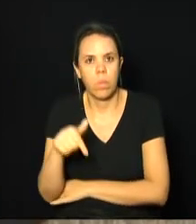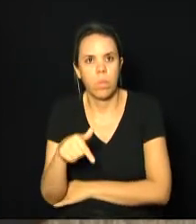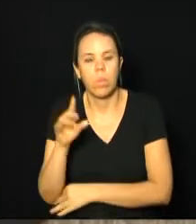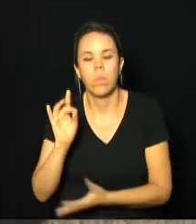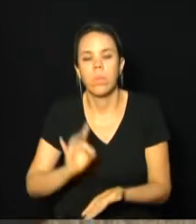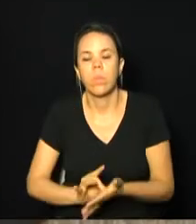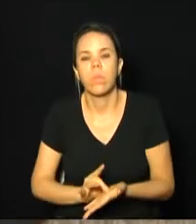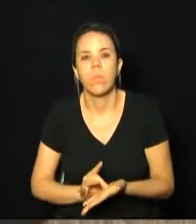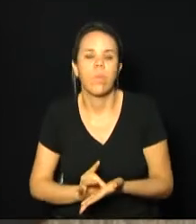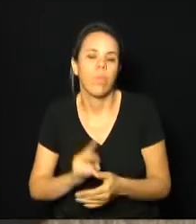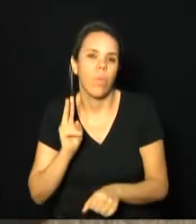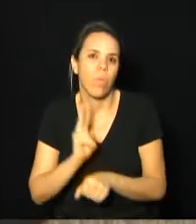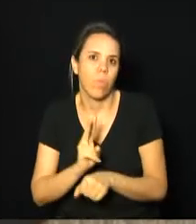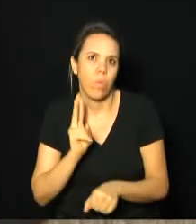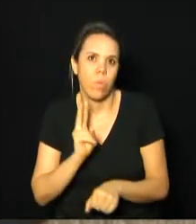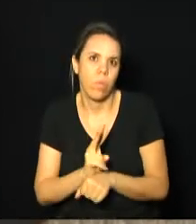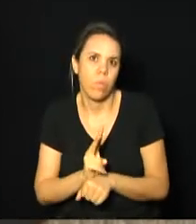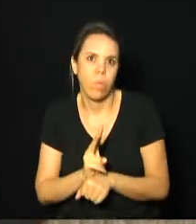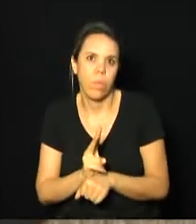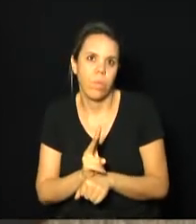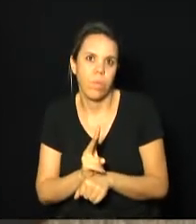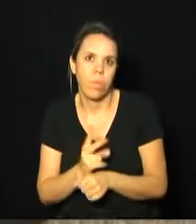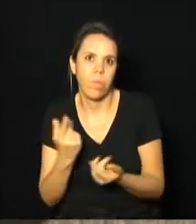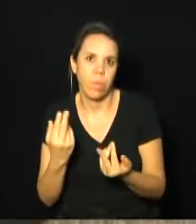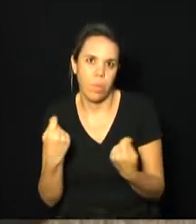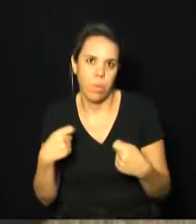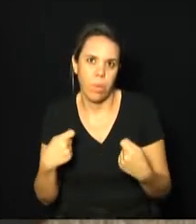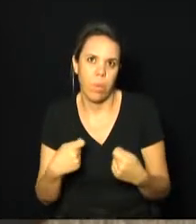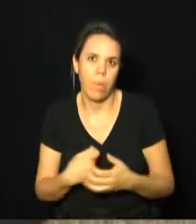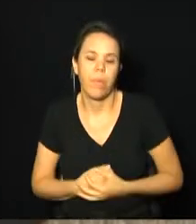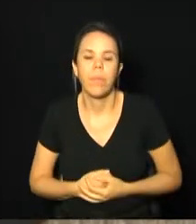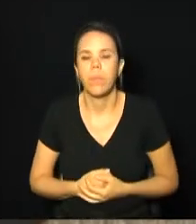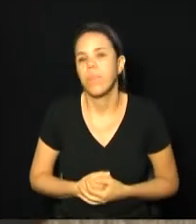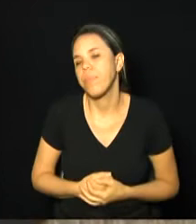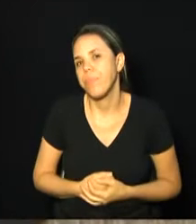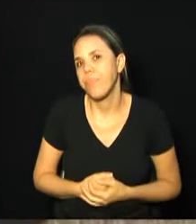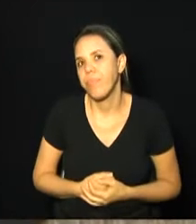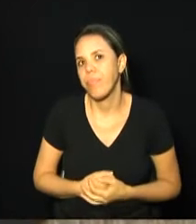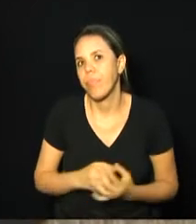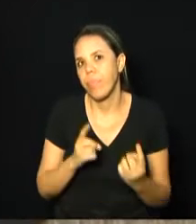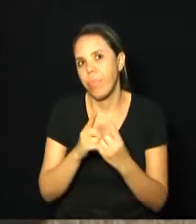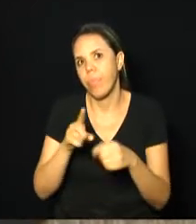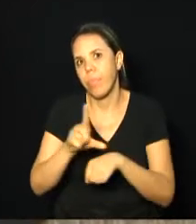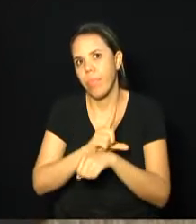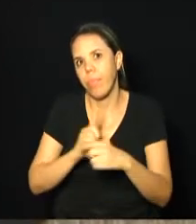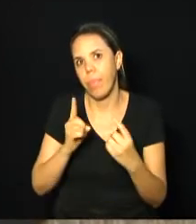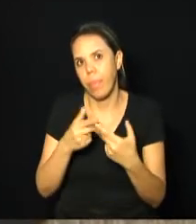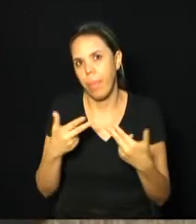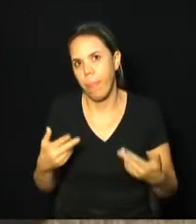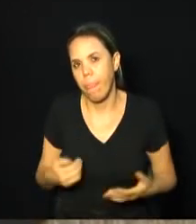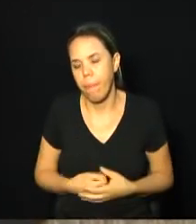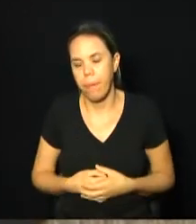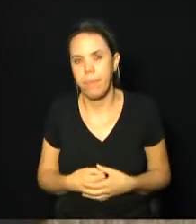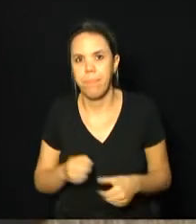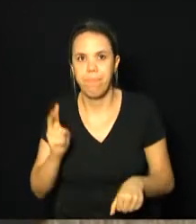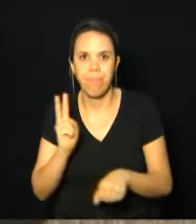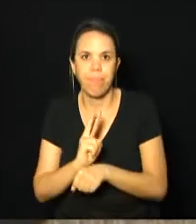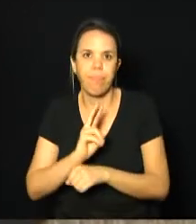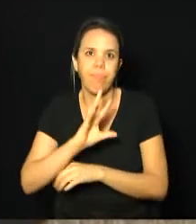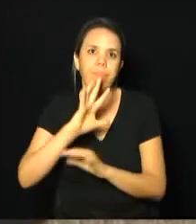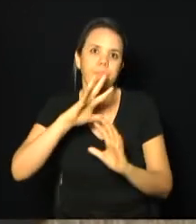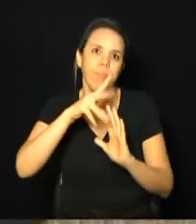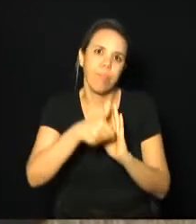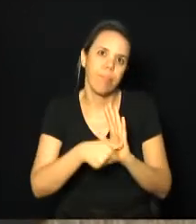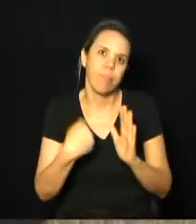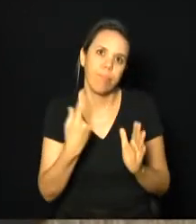realmente cuidada como ela deve ser cuidada, né? Atendendo à legislação e protegendo o meio ambiente para